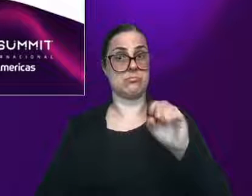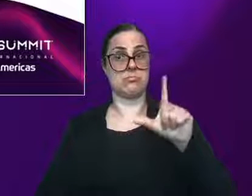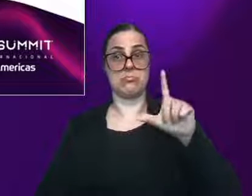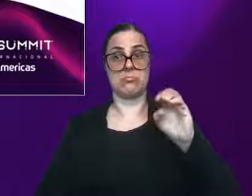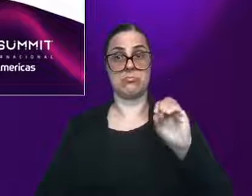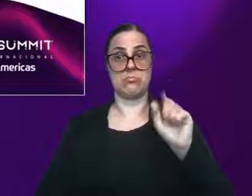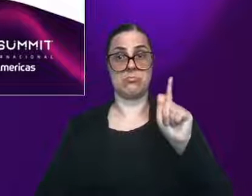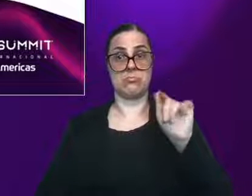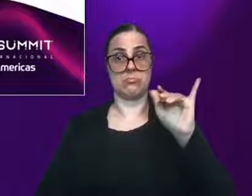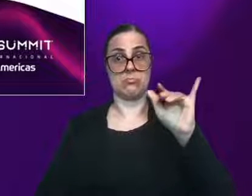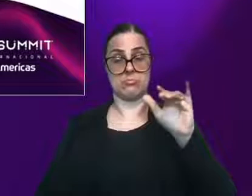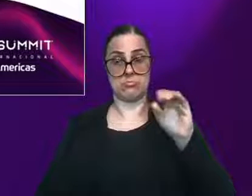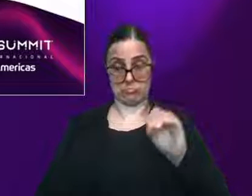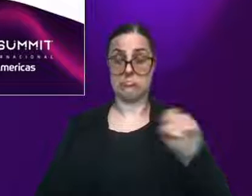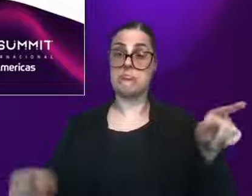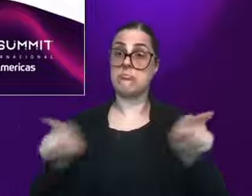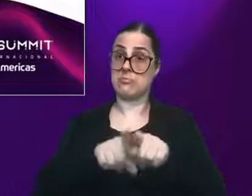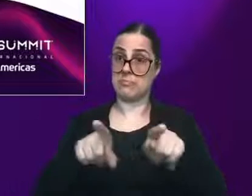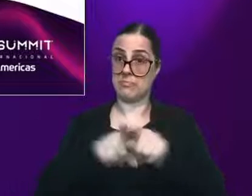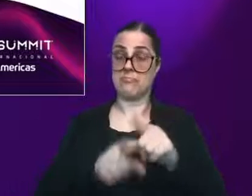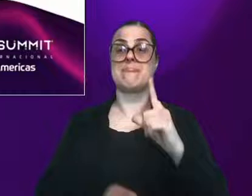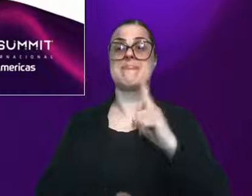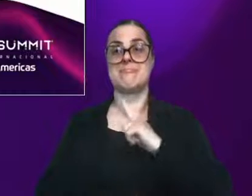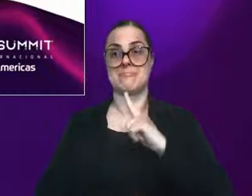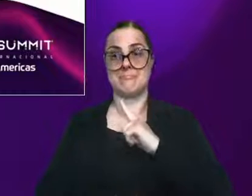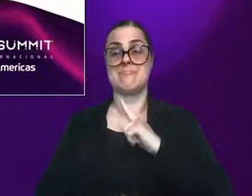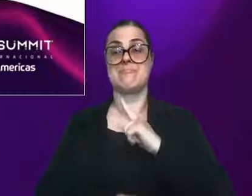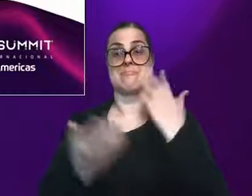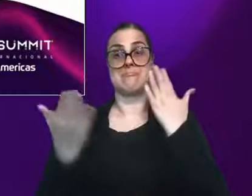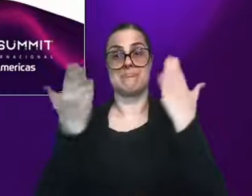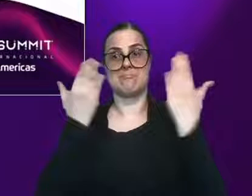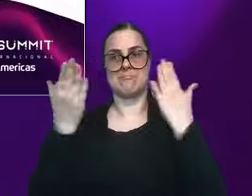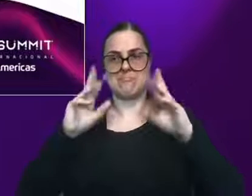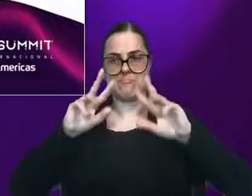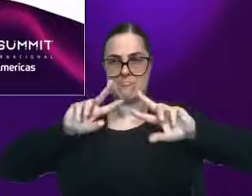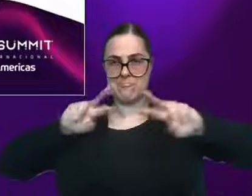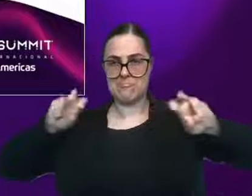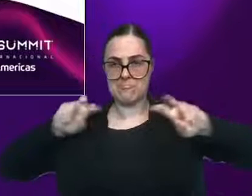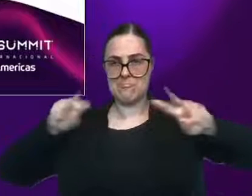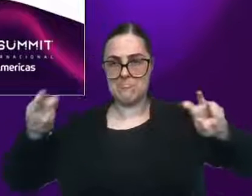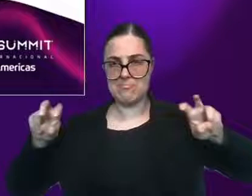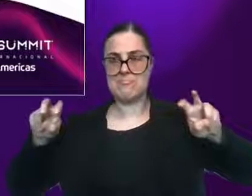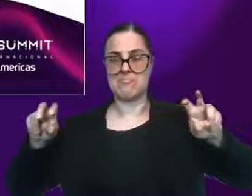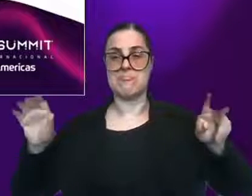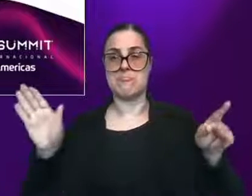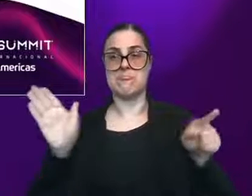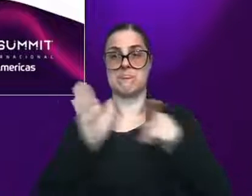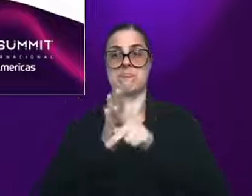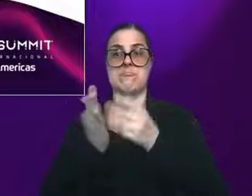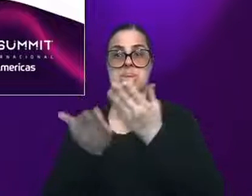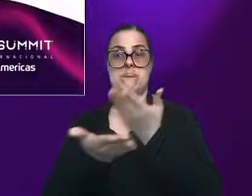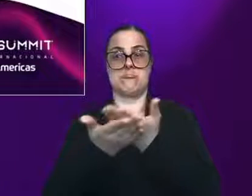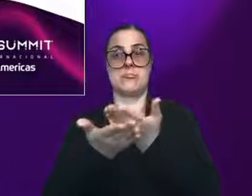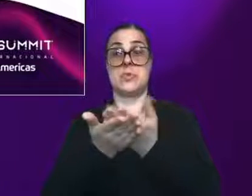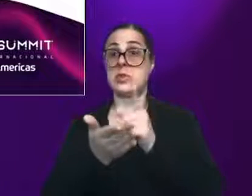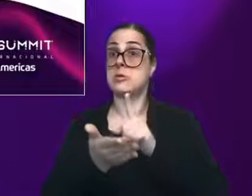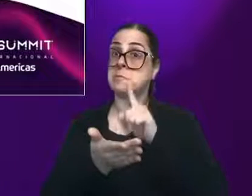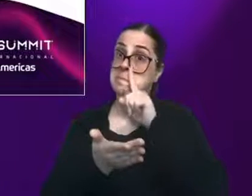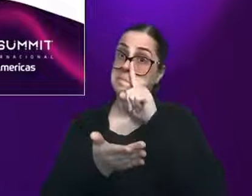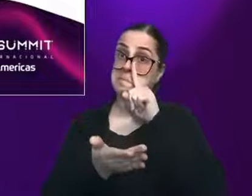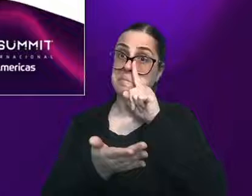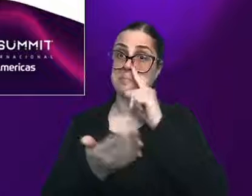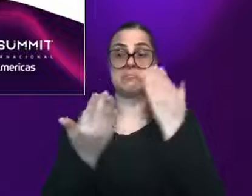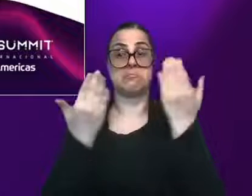dado importante, porque nessas meta-análises, nesses estudos, realmente o risco relativo